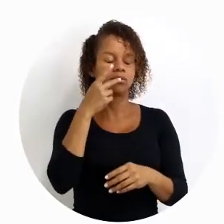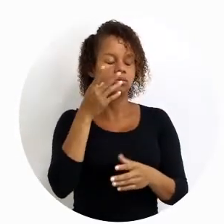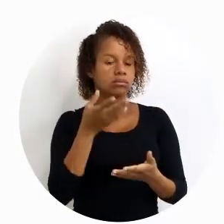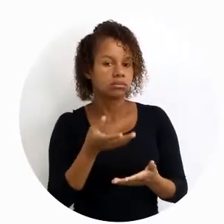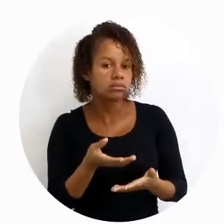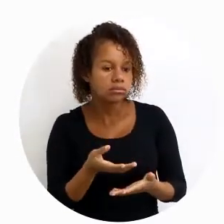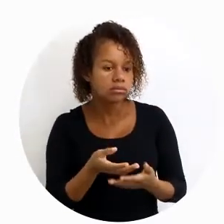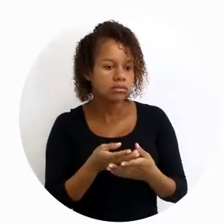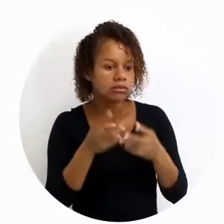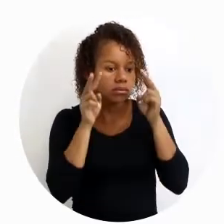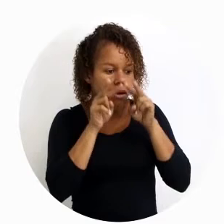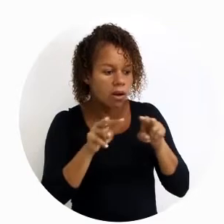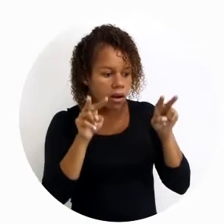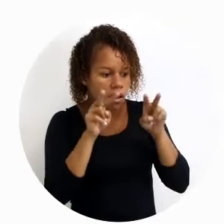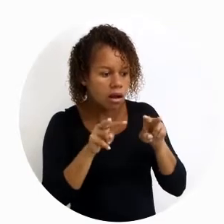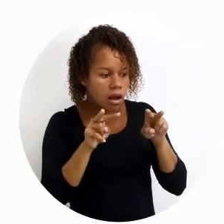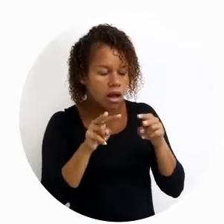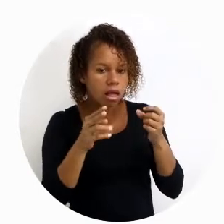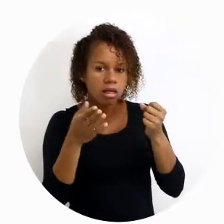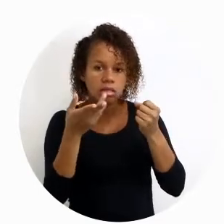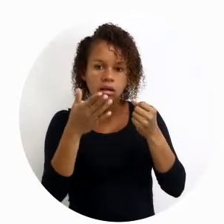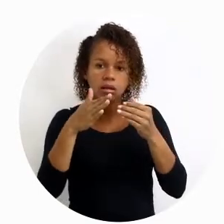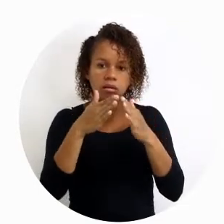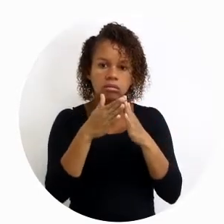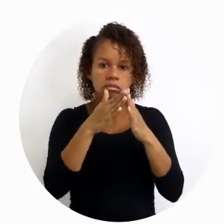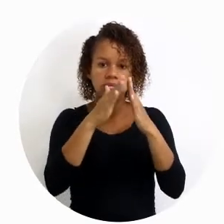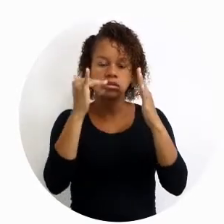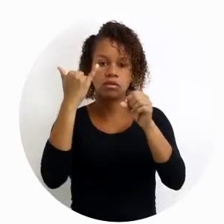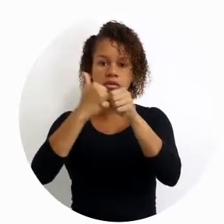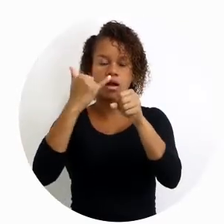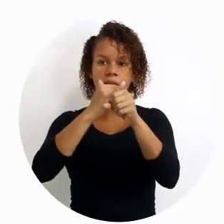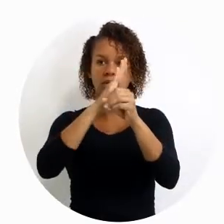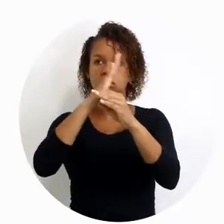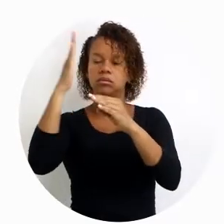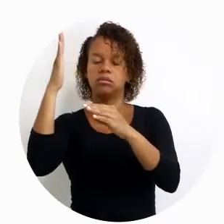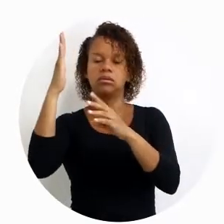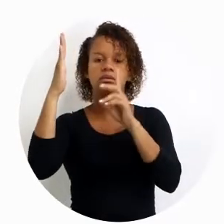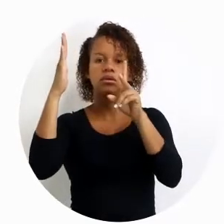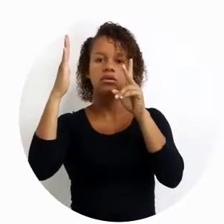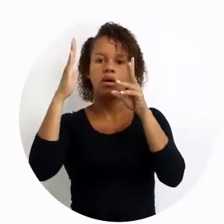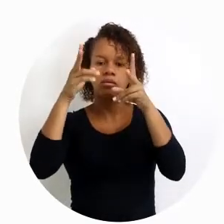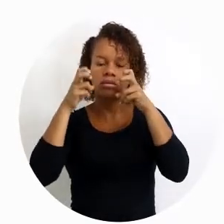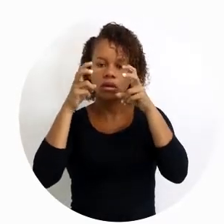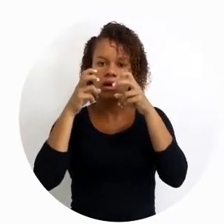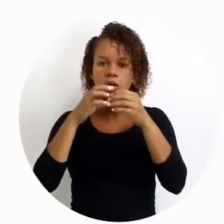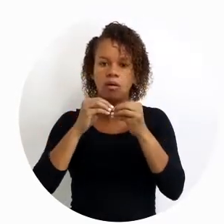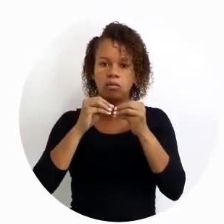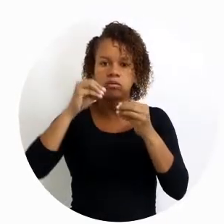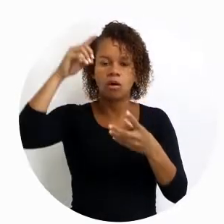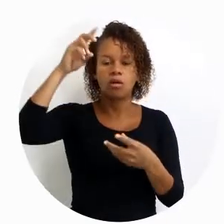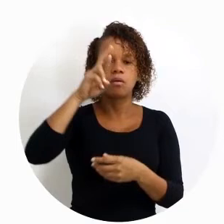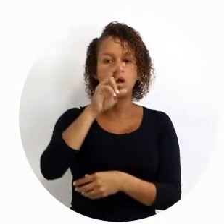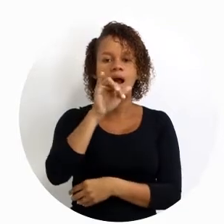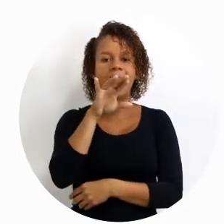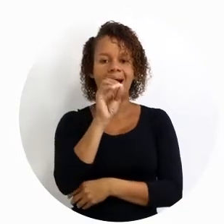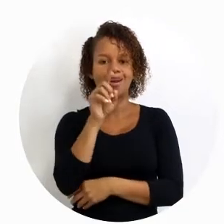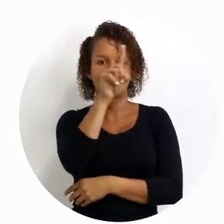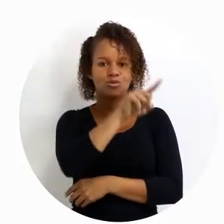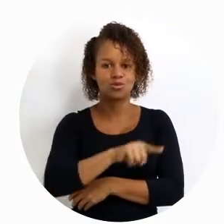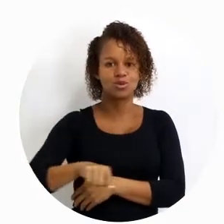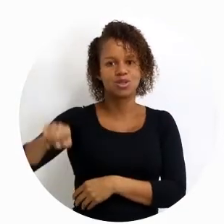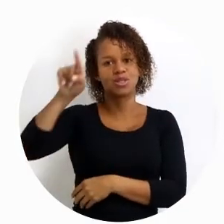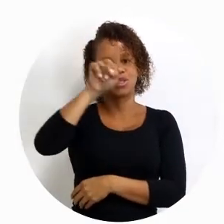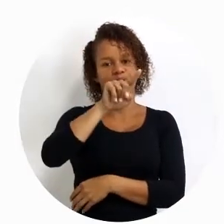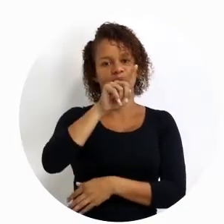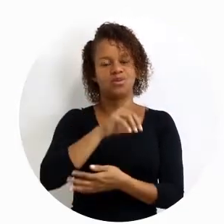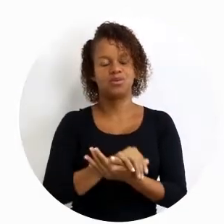E você pode olhar na barra de dimensões e notar o valor do raio do